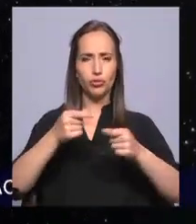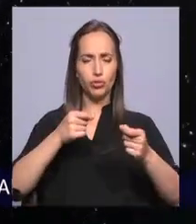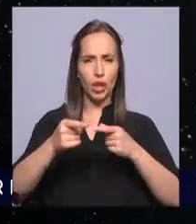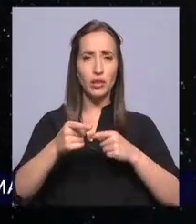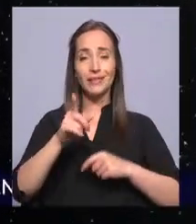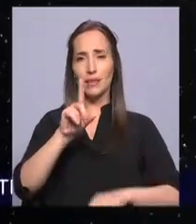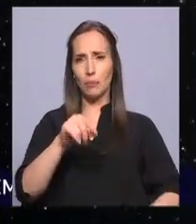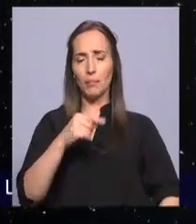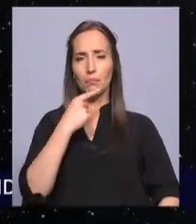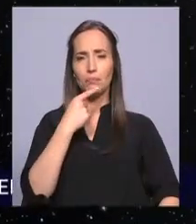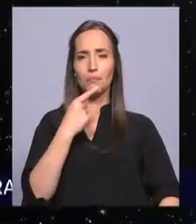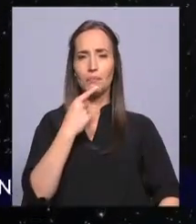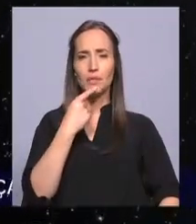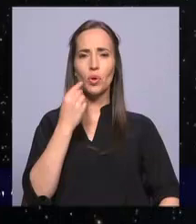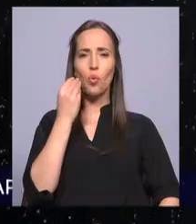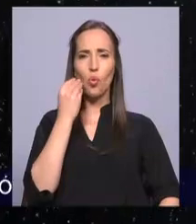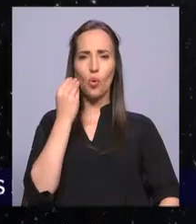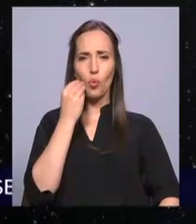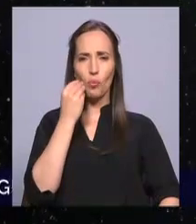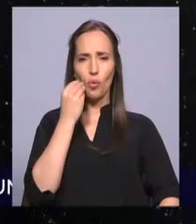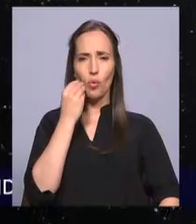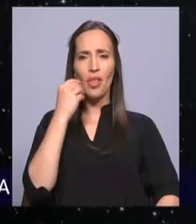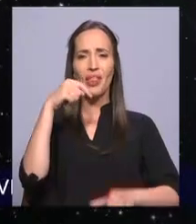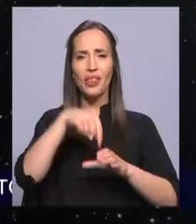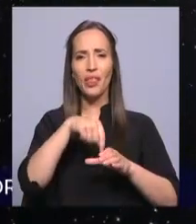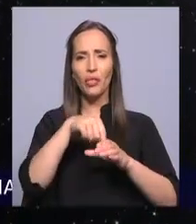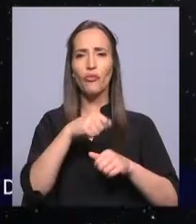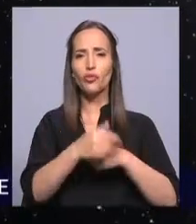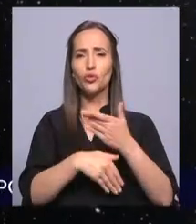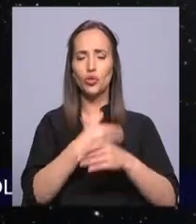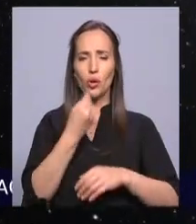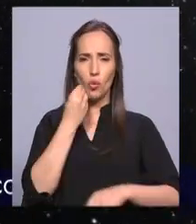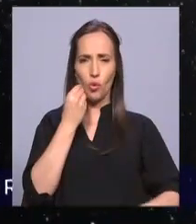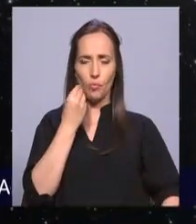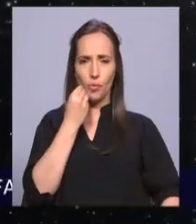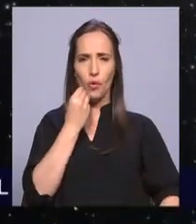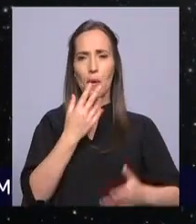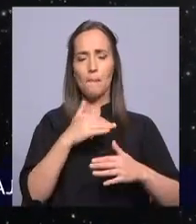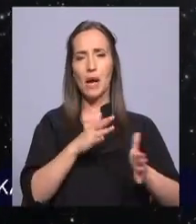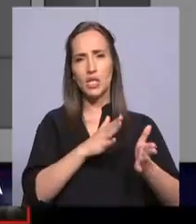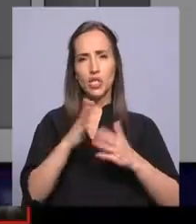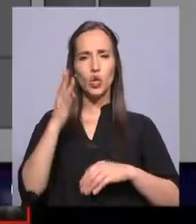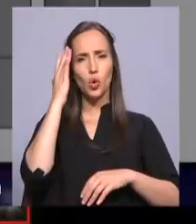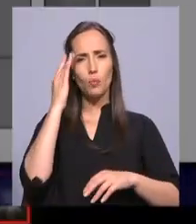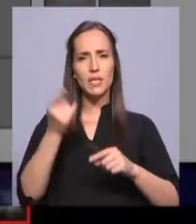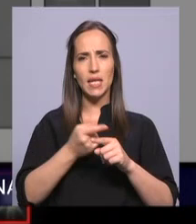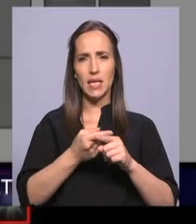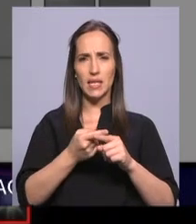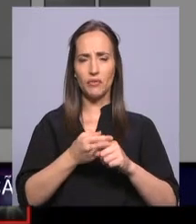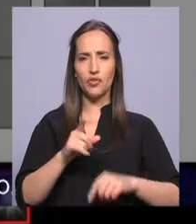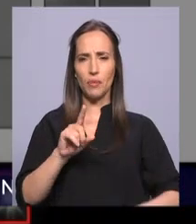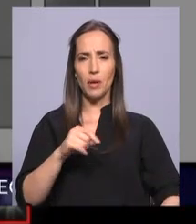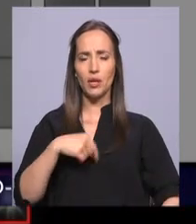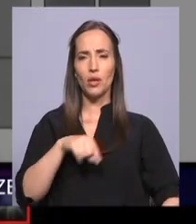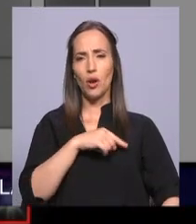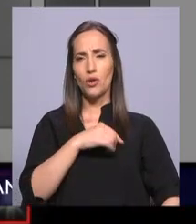seu funcionamento por dentro. Mas vamos então a números também, outros números interessantes. Estamos a falar de,